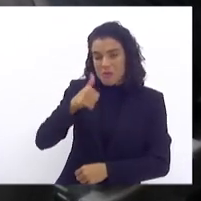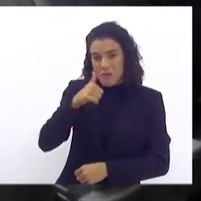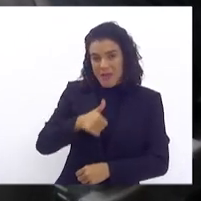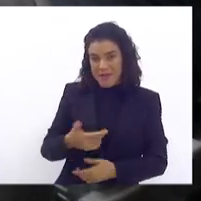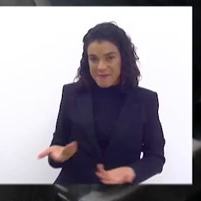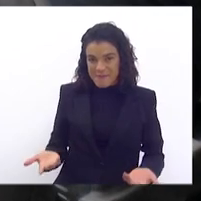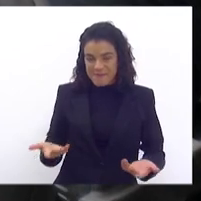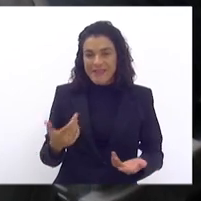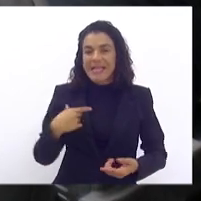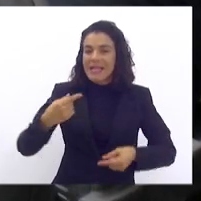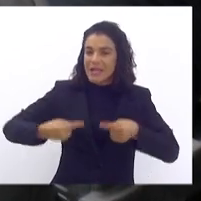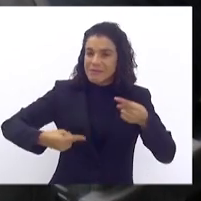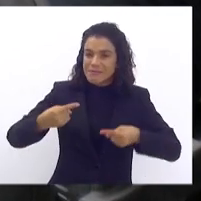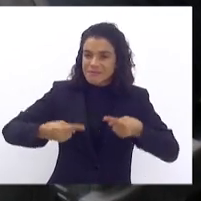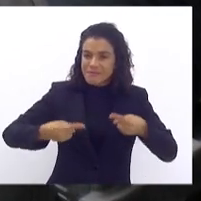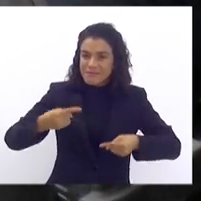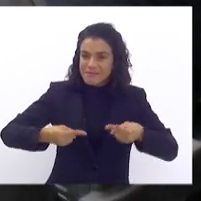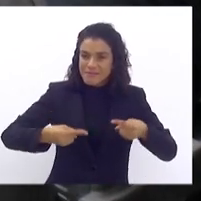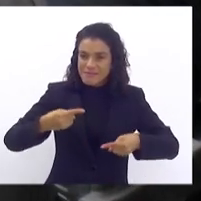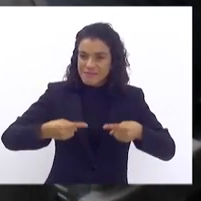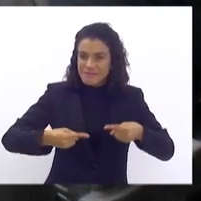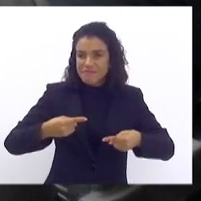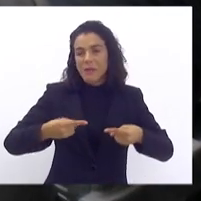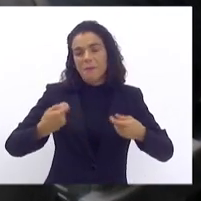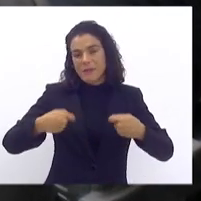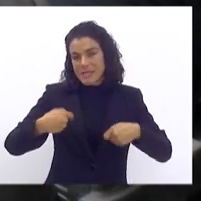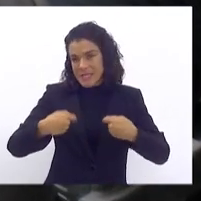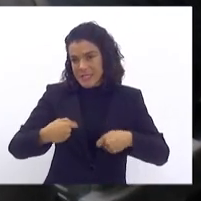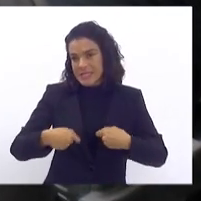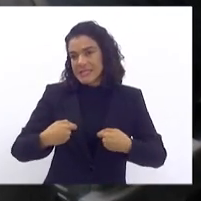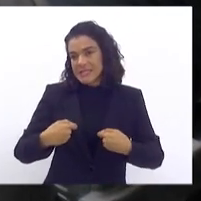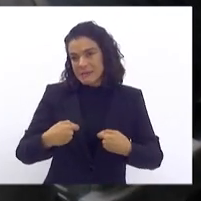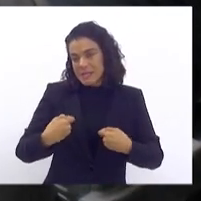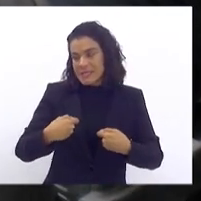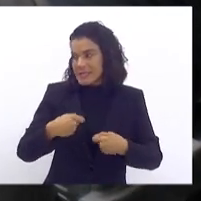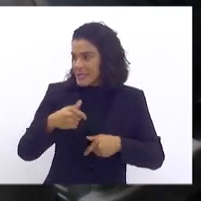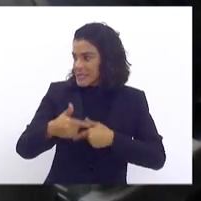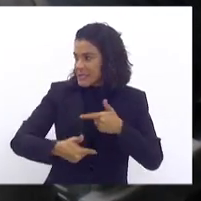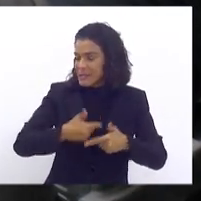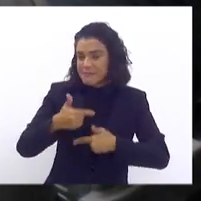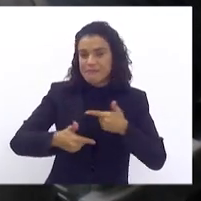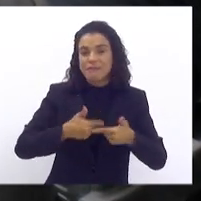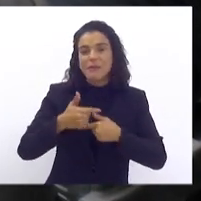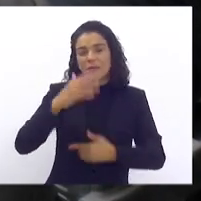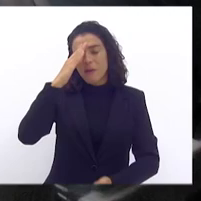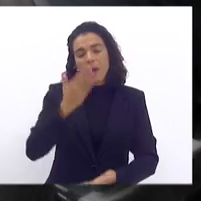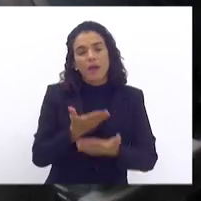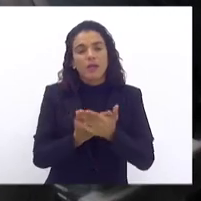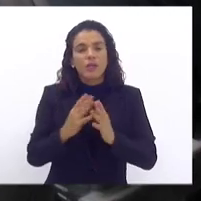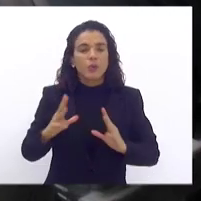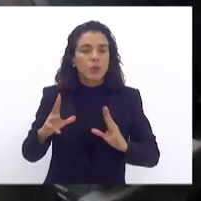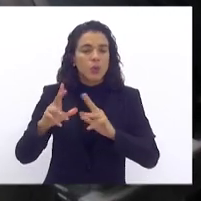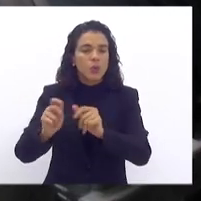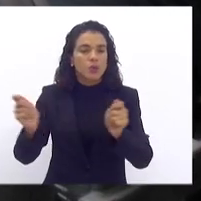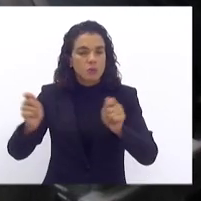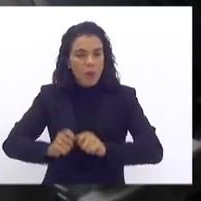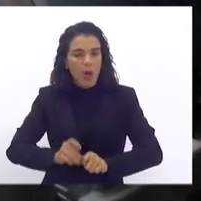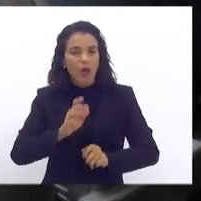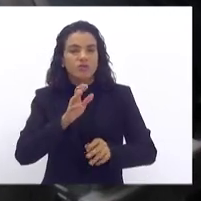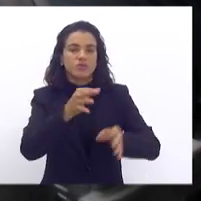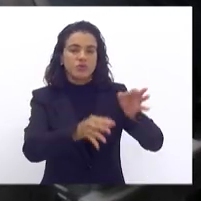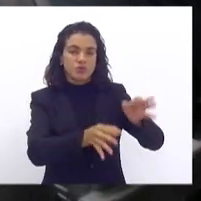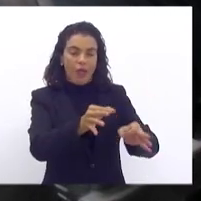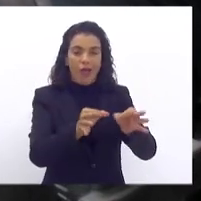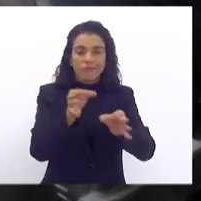Eu acho que esse debate ainda precisa ser feito, mas eu acredito que todos possam julgar todos,